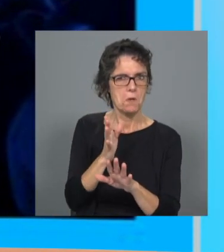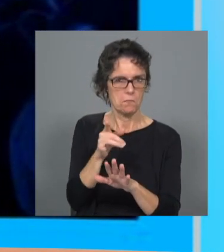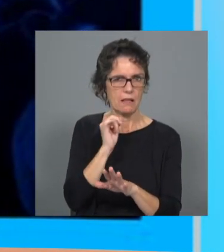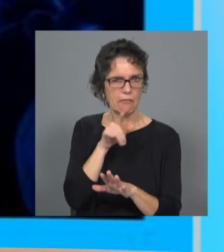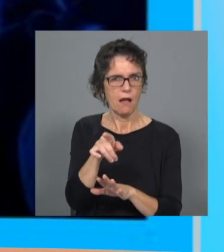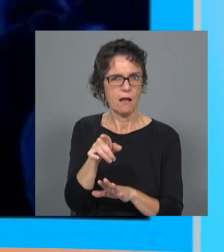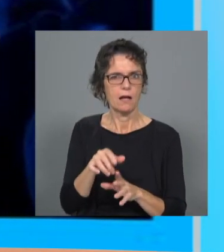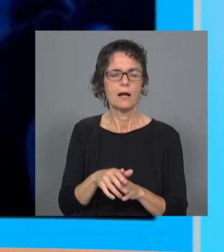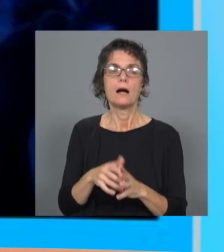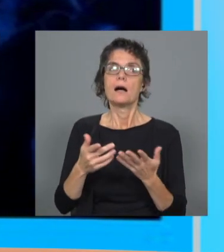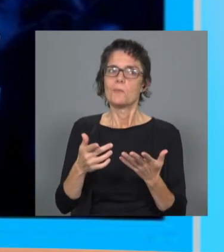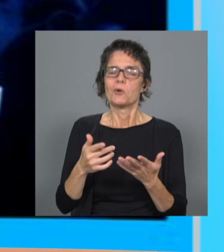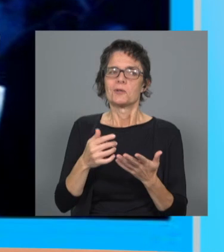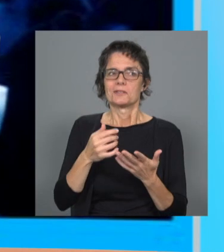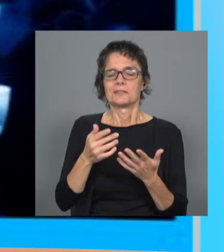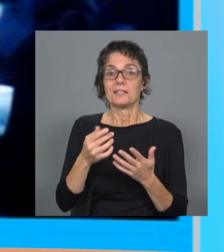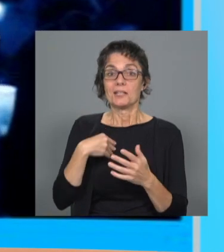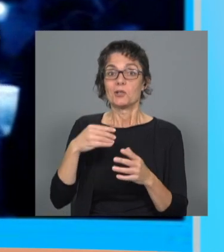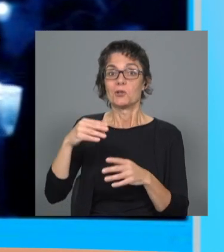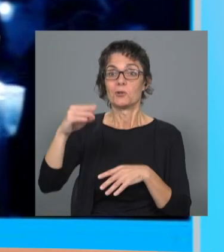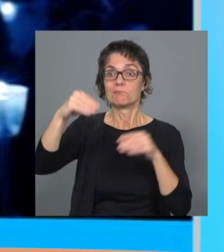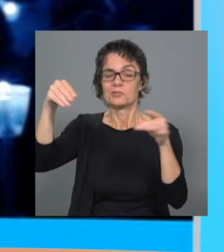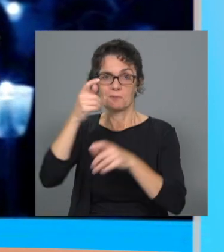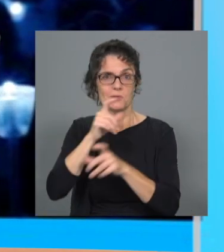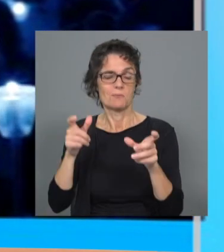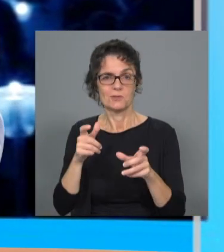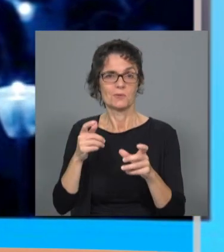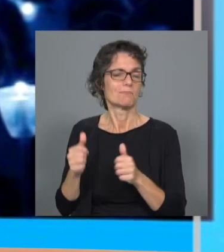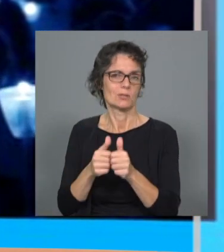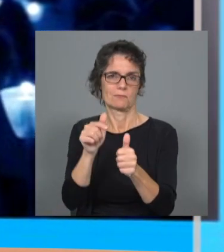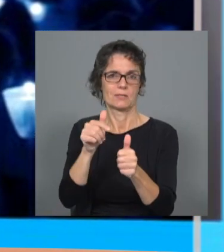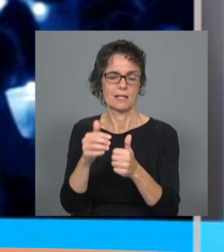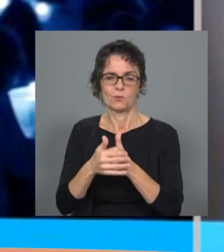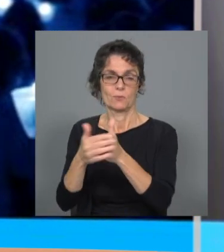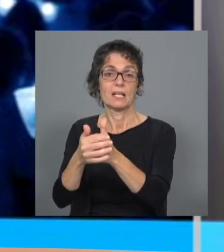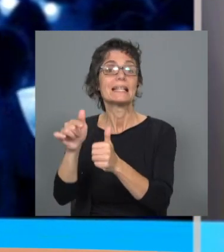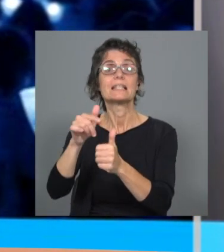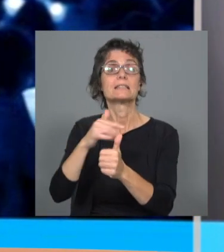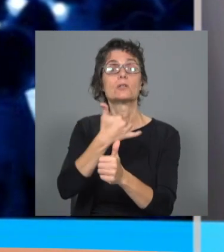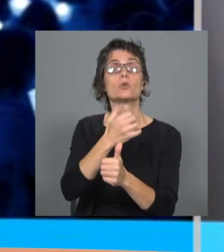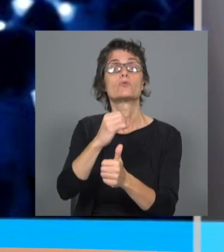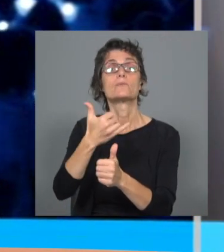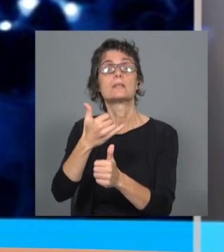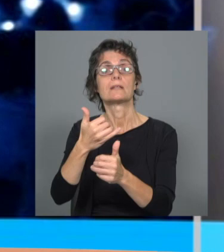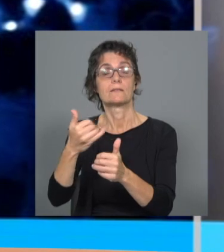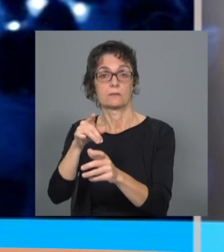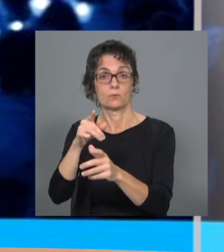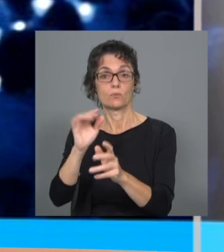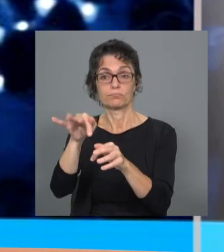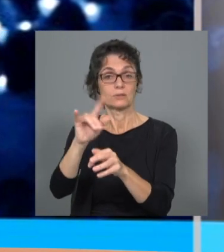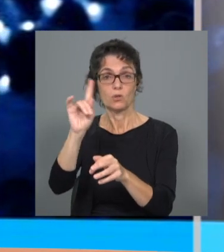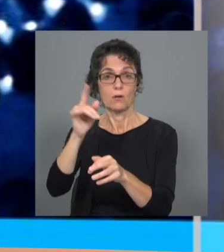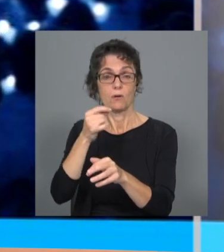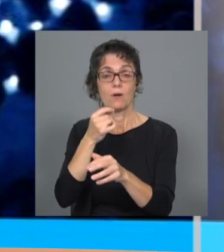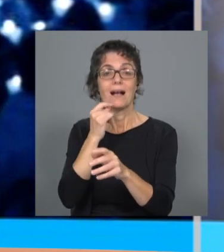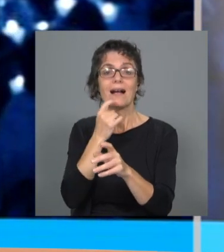vezes 7 do próximo domingo, é que efetivamente este processo de diocesano, por exemplo, não acaba em abril de 2020, pelo contrário. A ideia é que não acabe